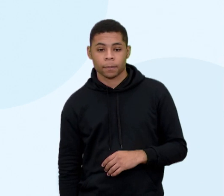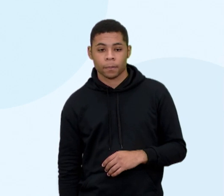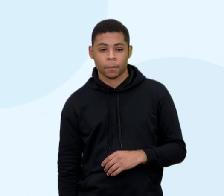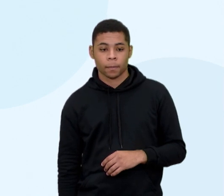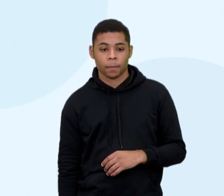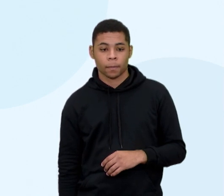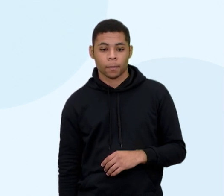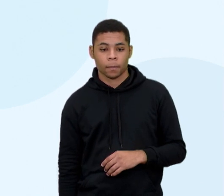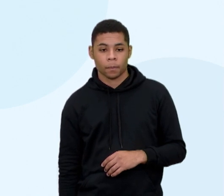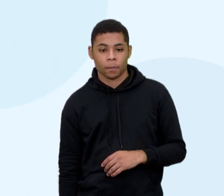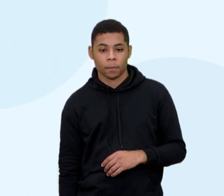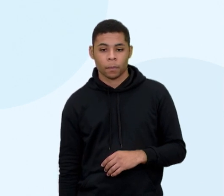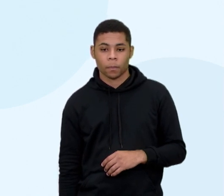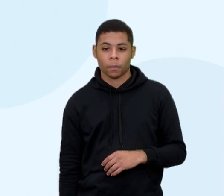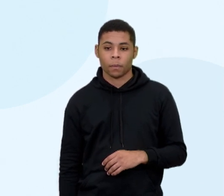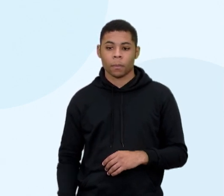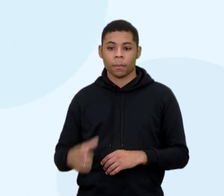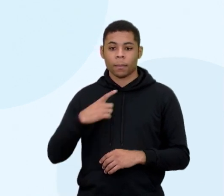2019, atingindo